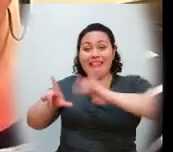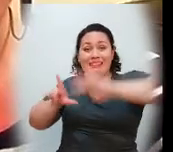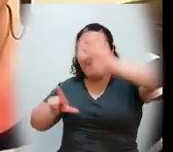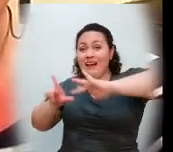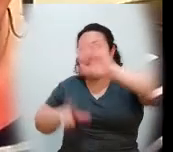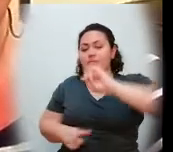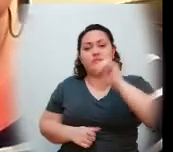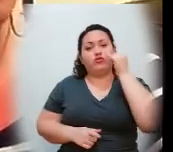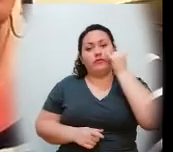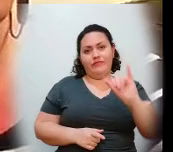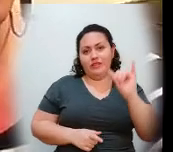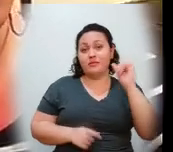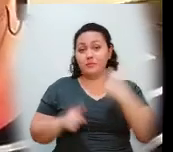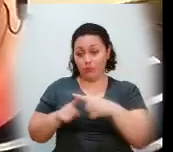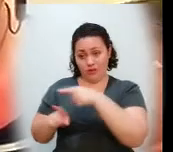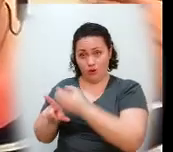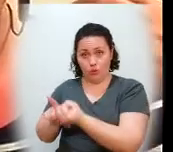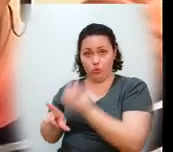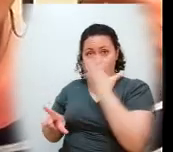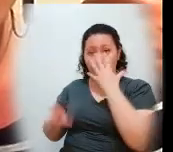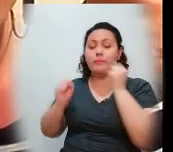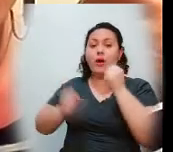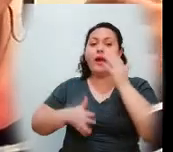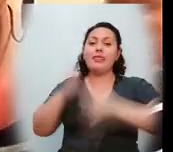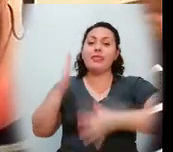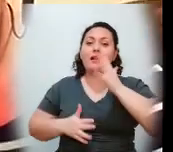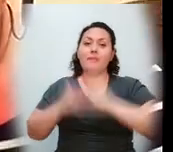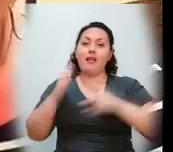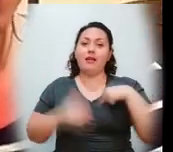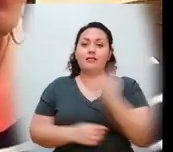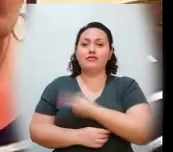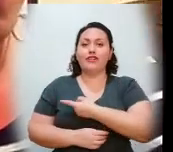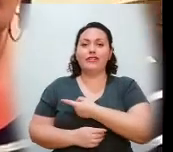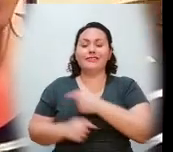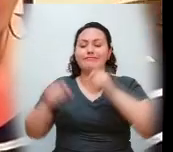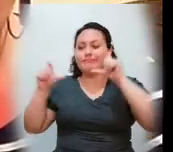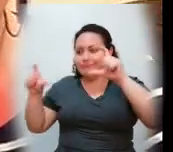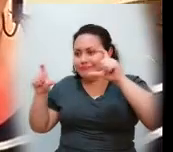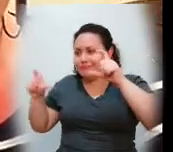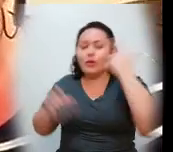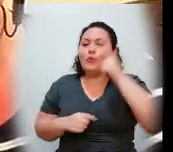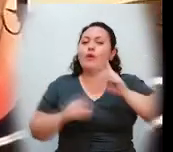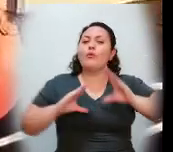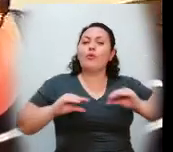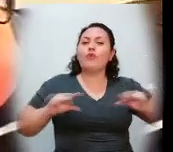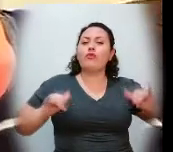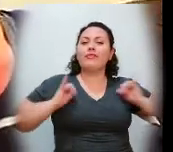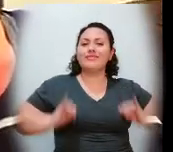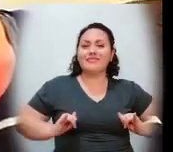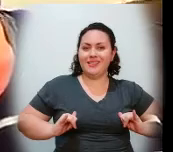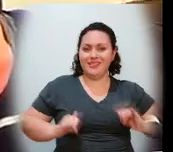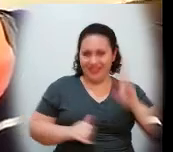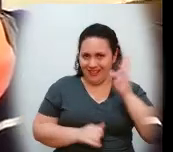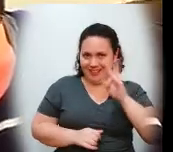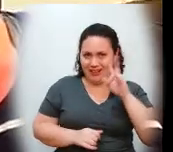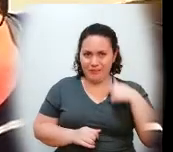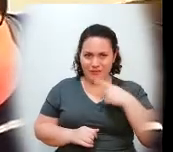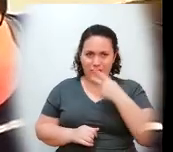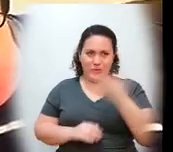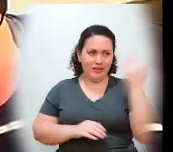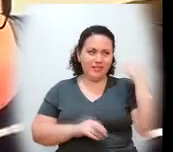do É, tablet pode interferir em a gente ficar mais tranquilo para relaxar, assim, justamente por essa questão da